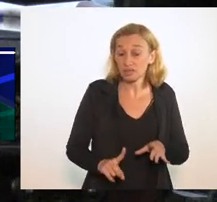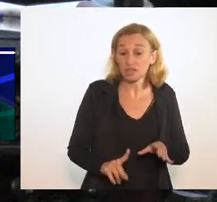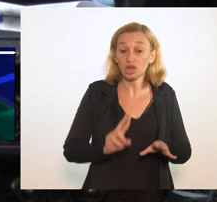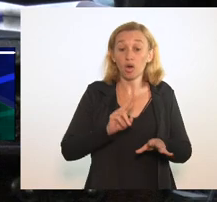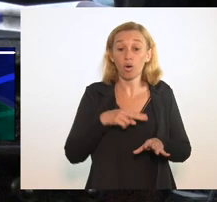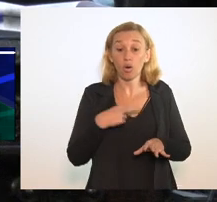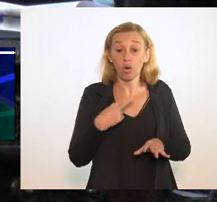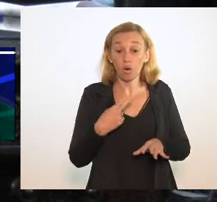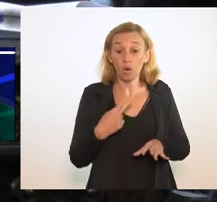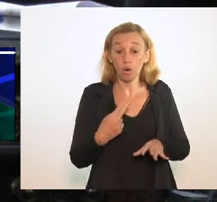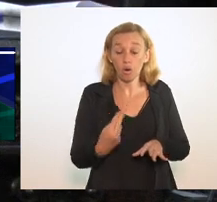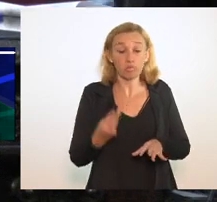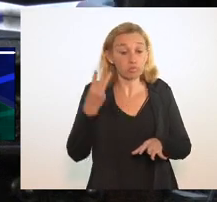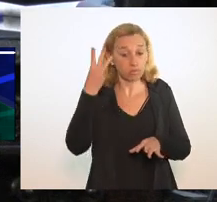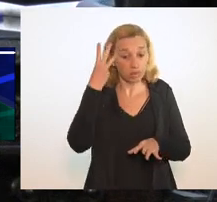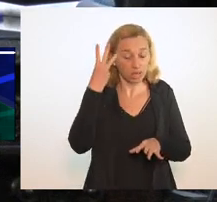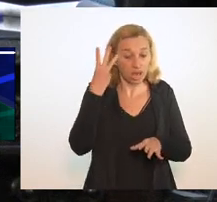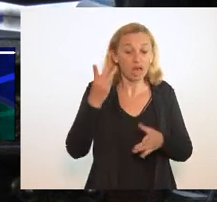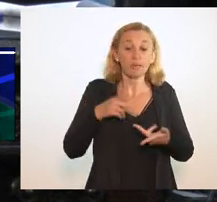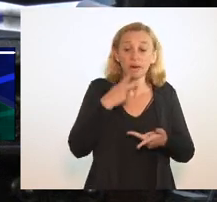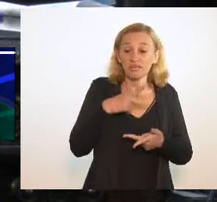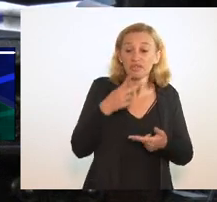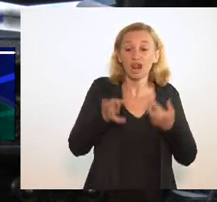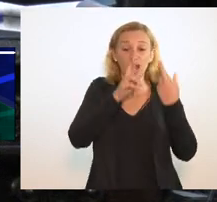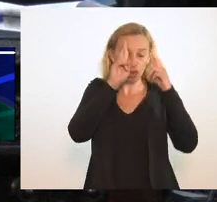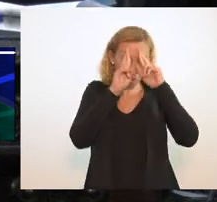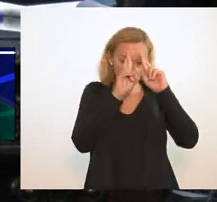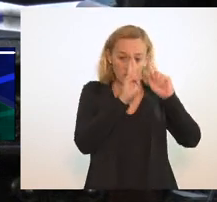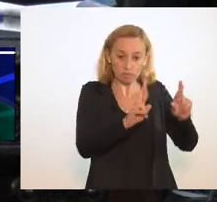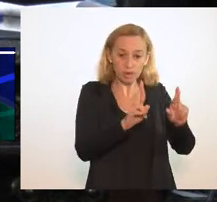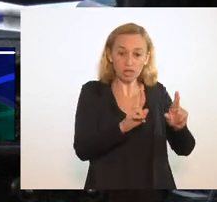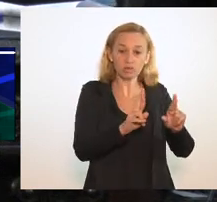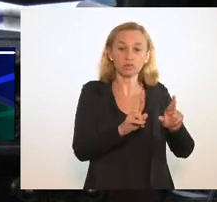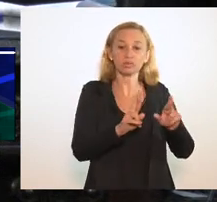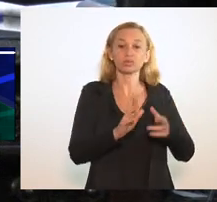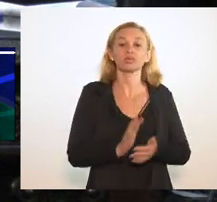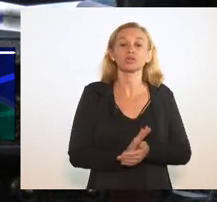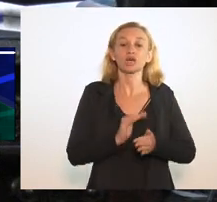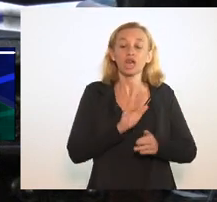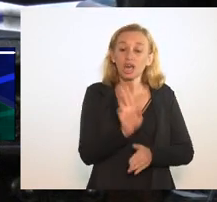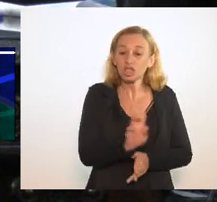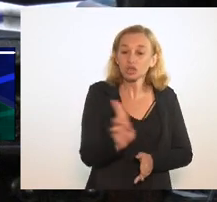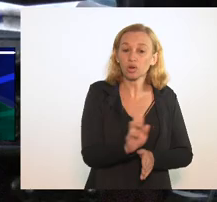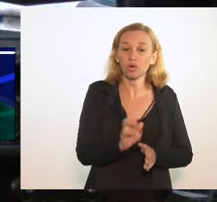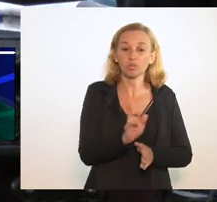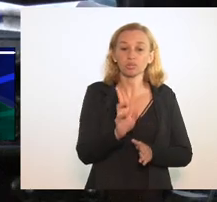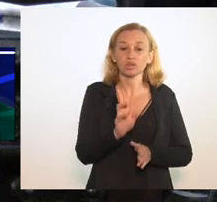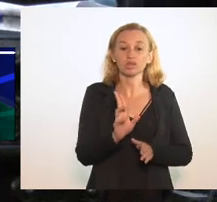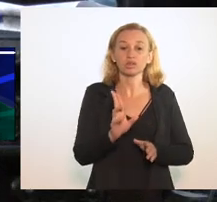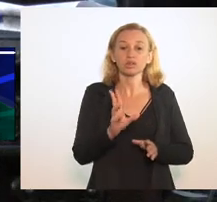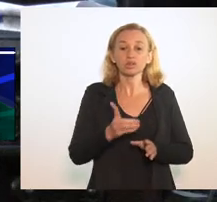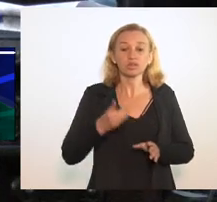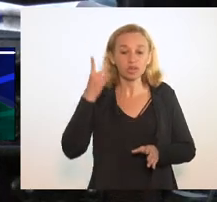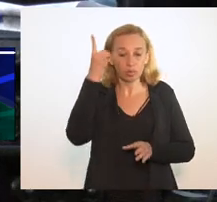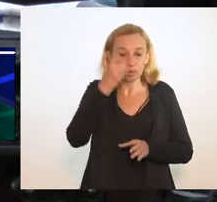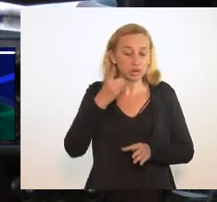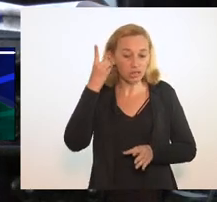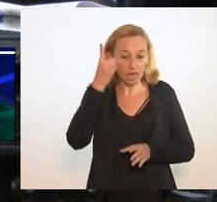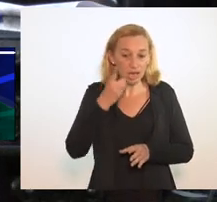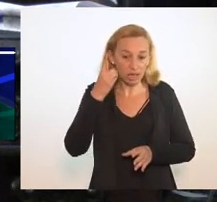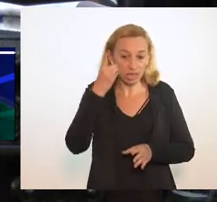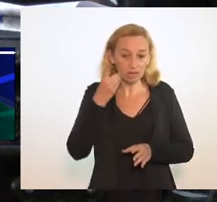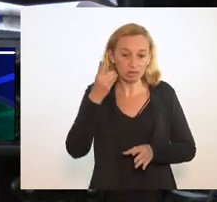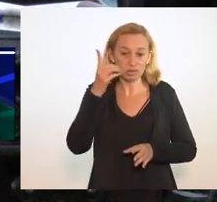mental, para manifestar nosso respeito e afeto em nome do Parlamento Fluminense pelo